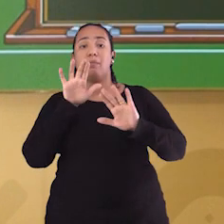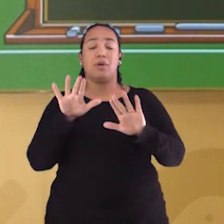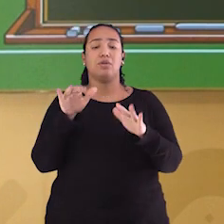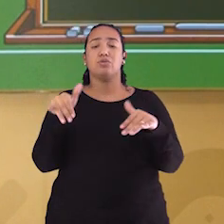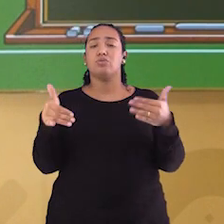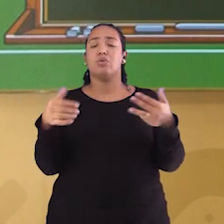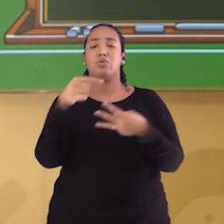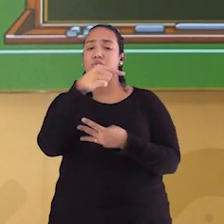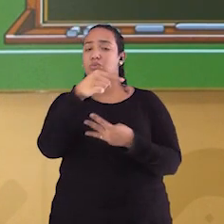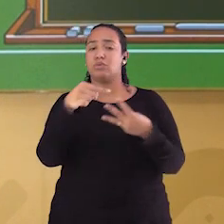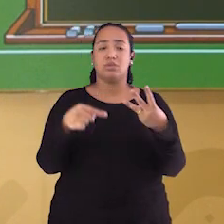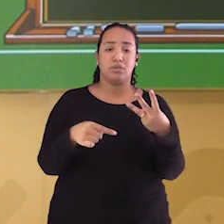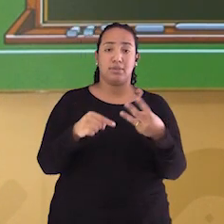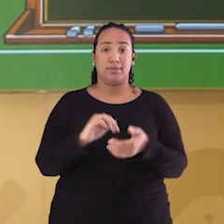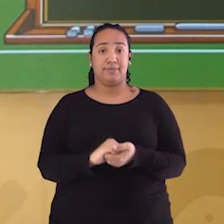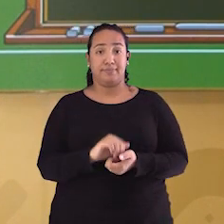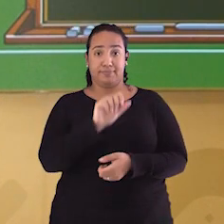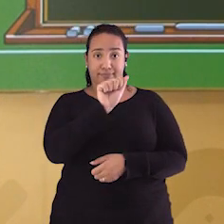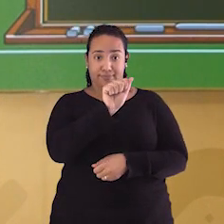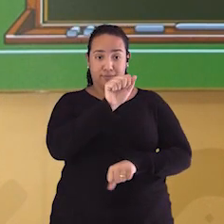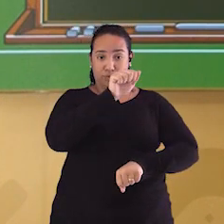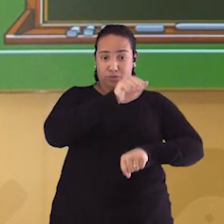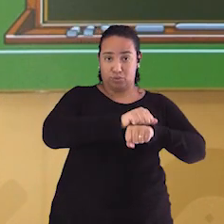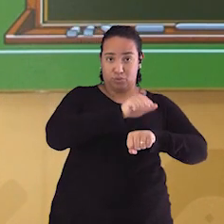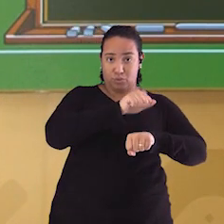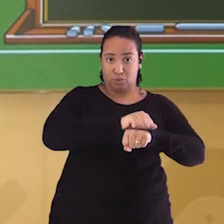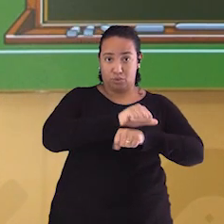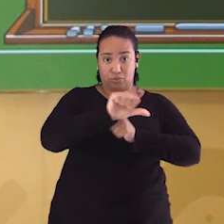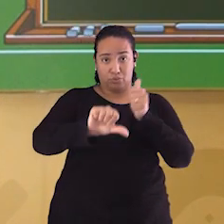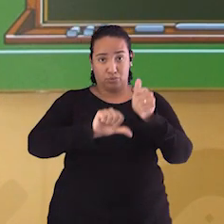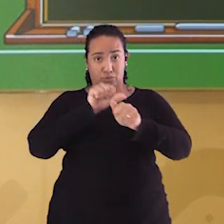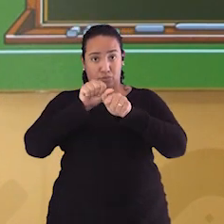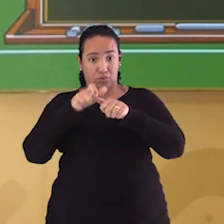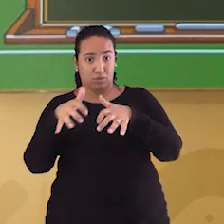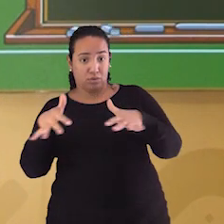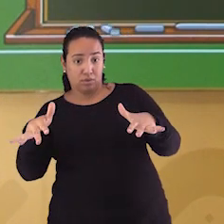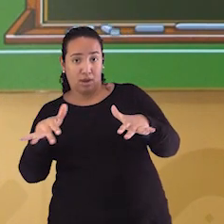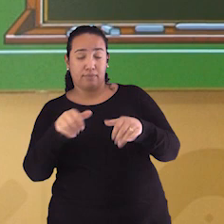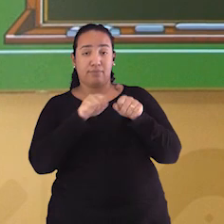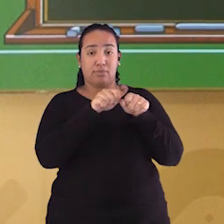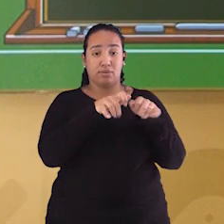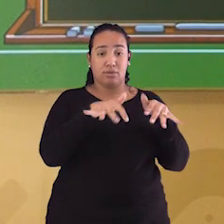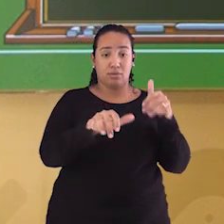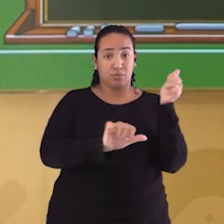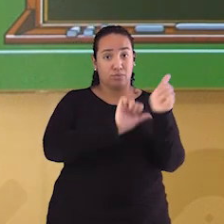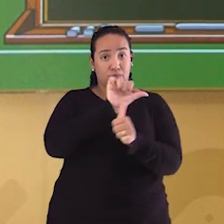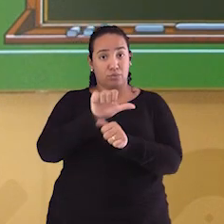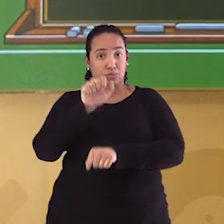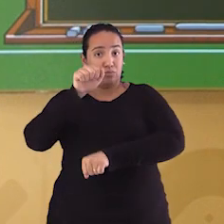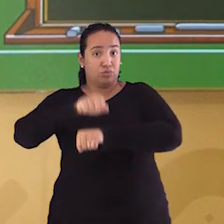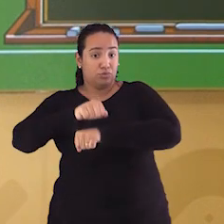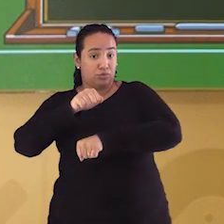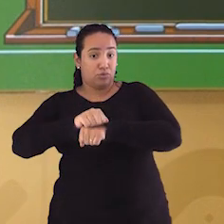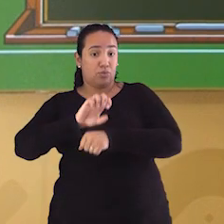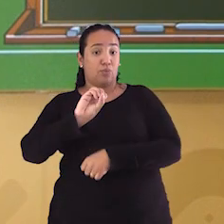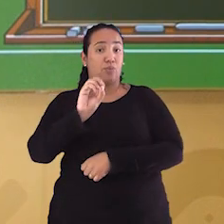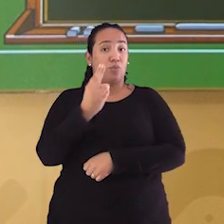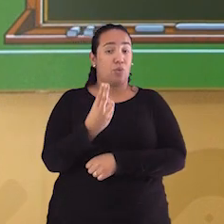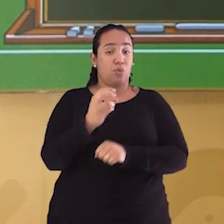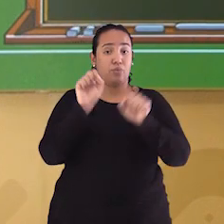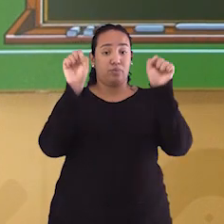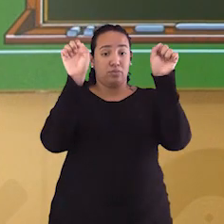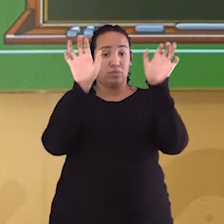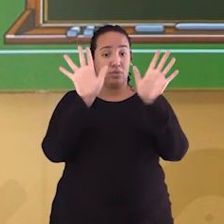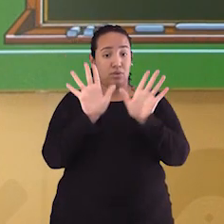qual estado? Letra A, do sólido para o líquido, do líquido para o sólido, ou letra C,